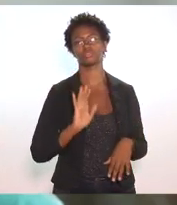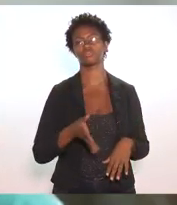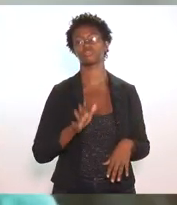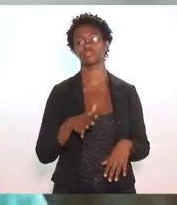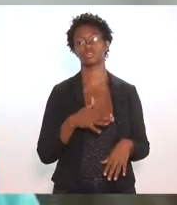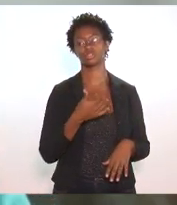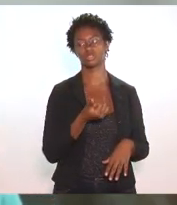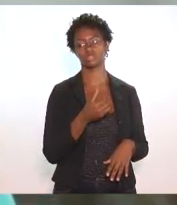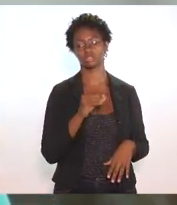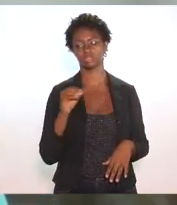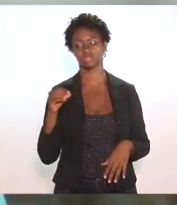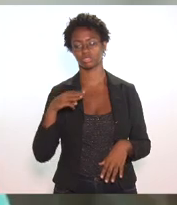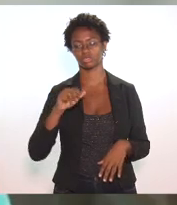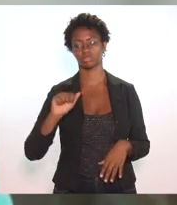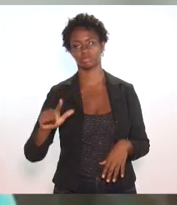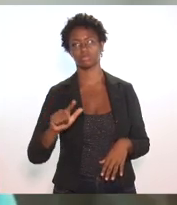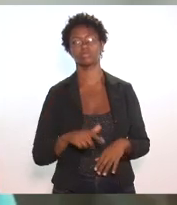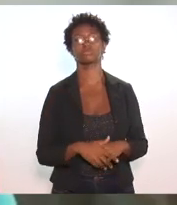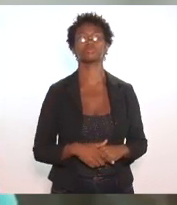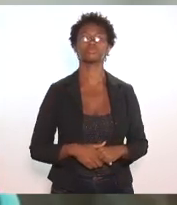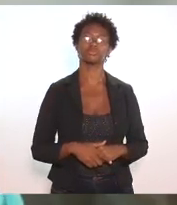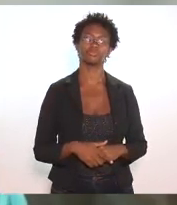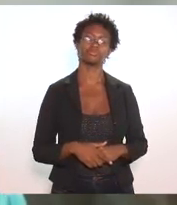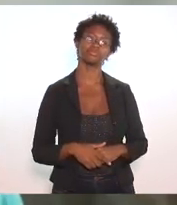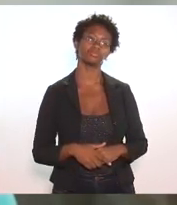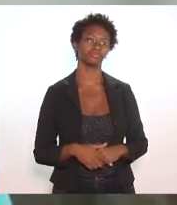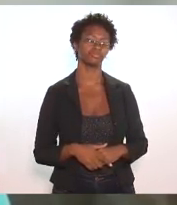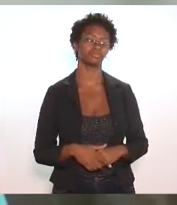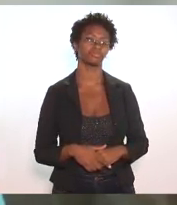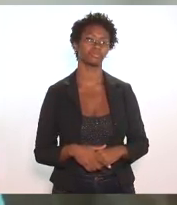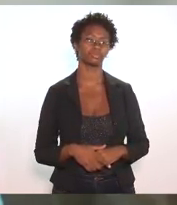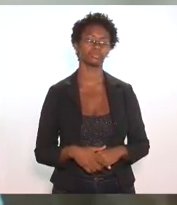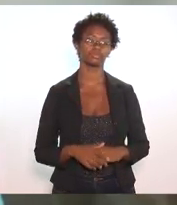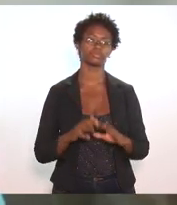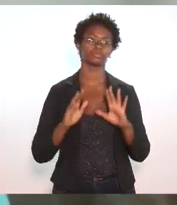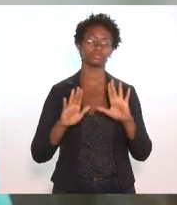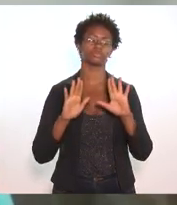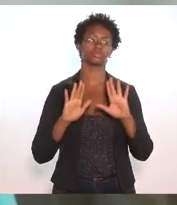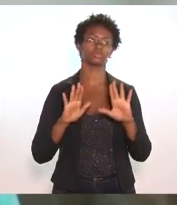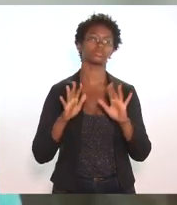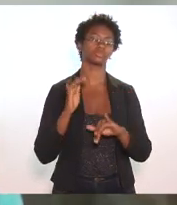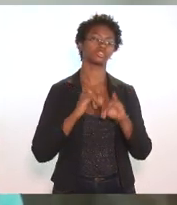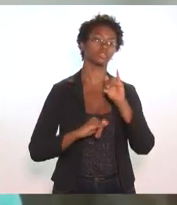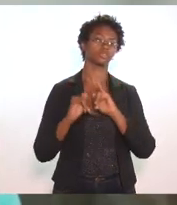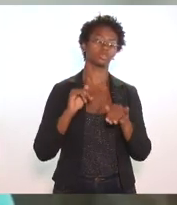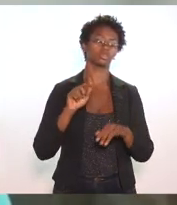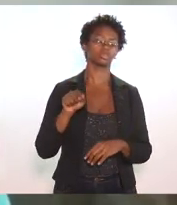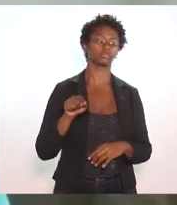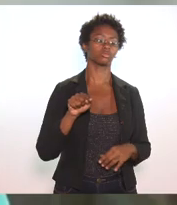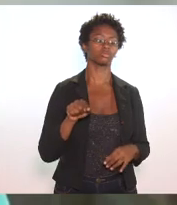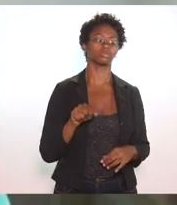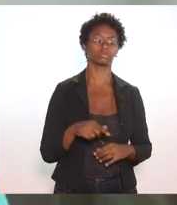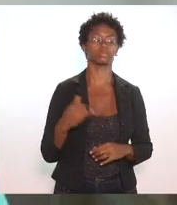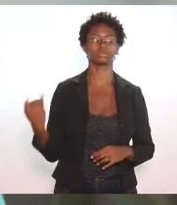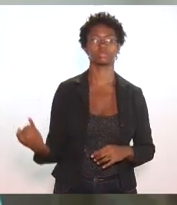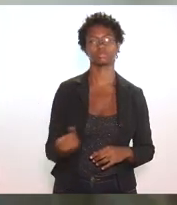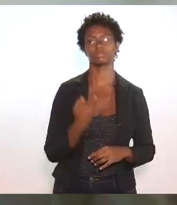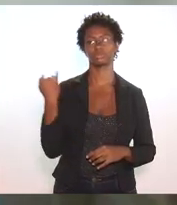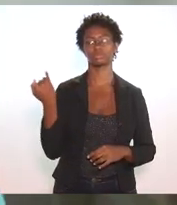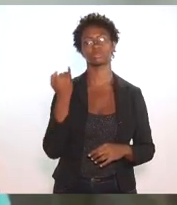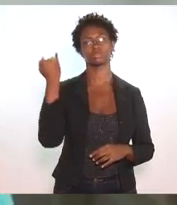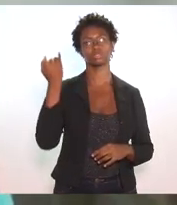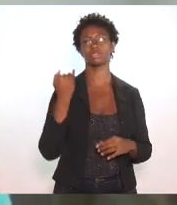de 600 mil. Mas esse dado de taxa de ocupação, eles são